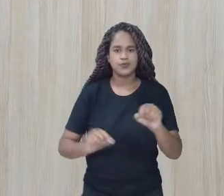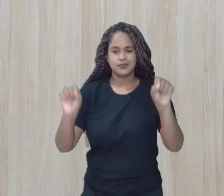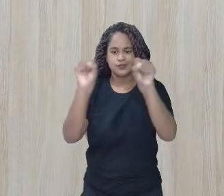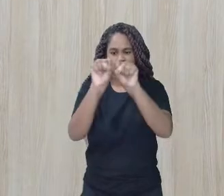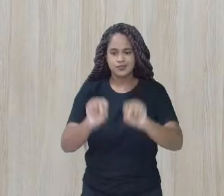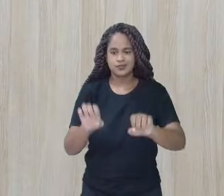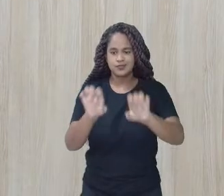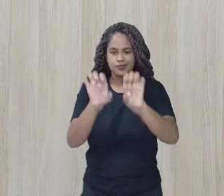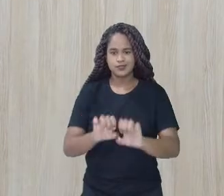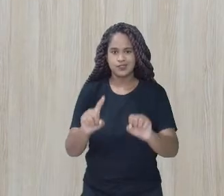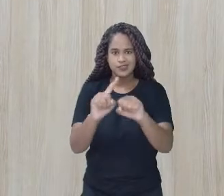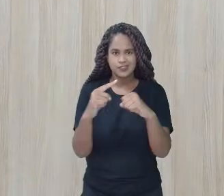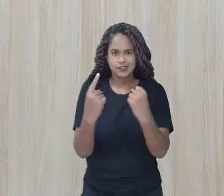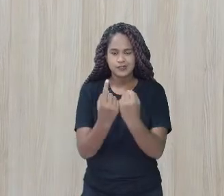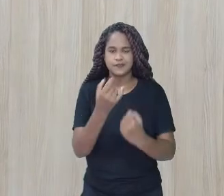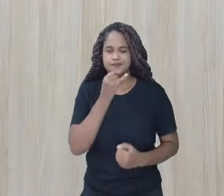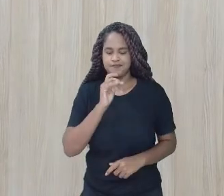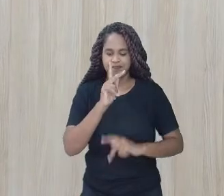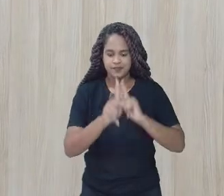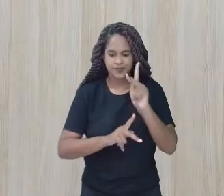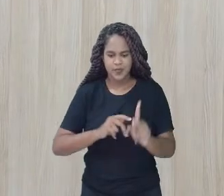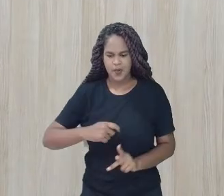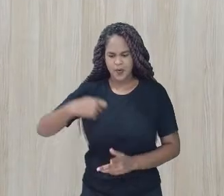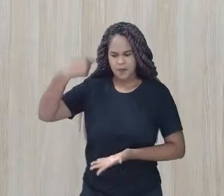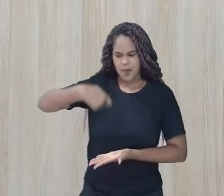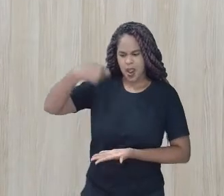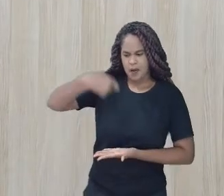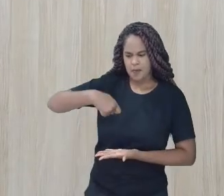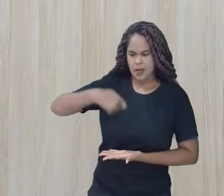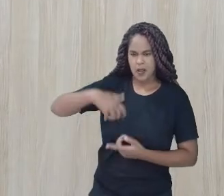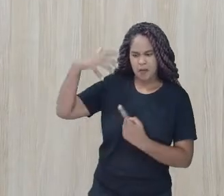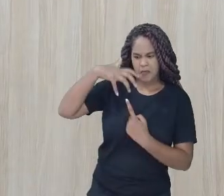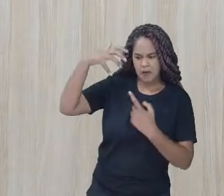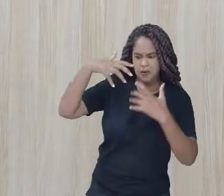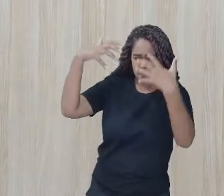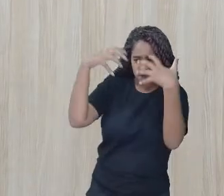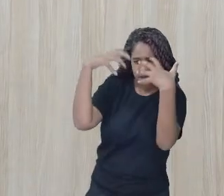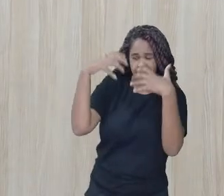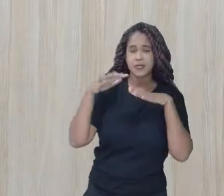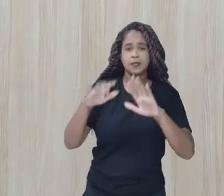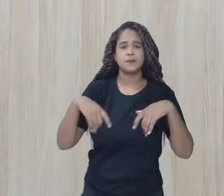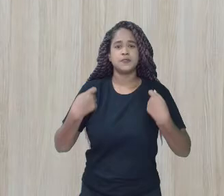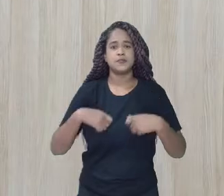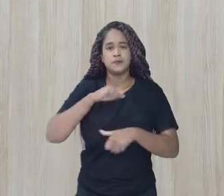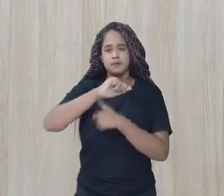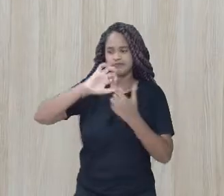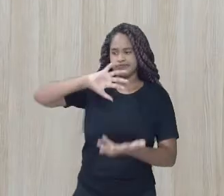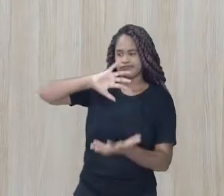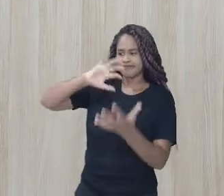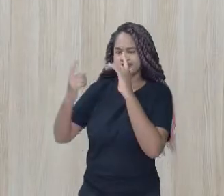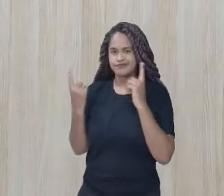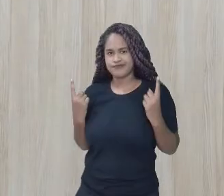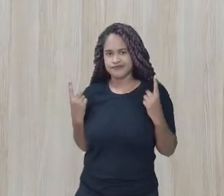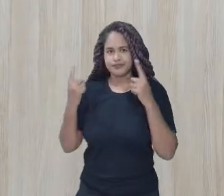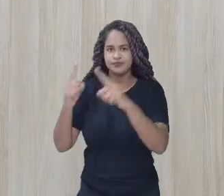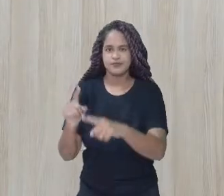ali oprimido por alguma situação e precisa mudar algum quadro social vigente, tá